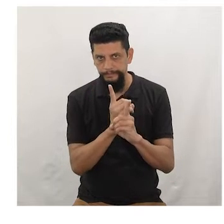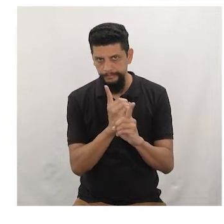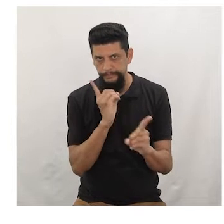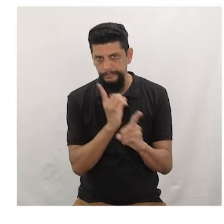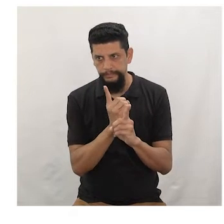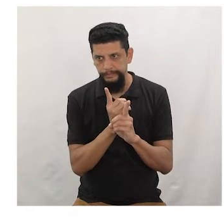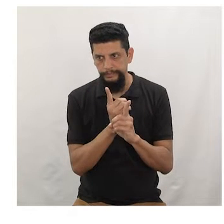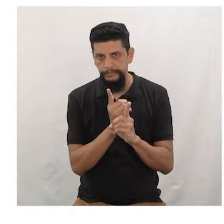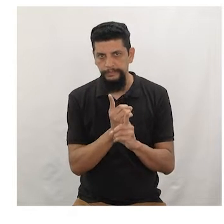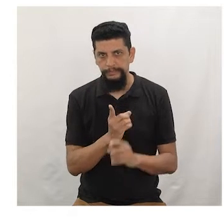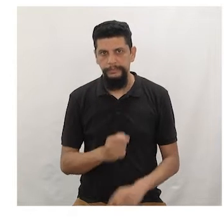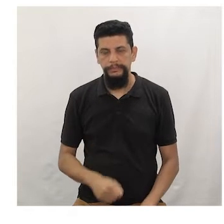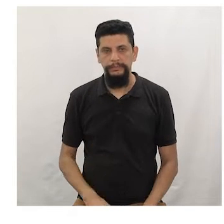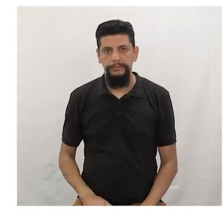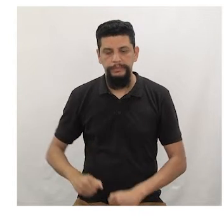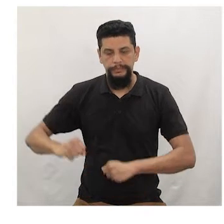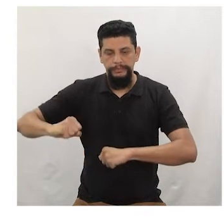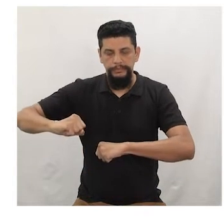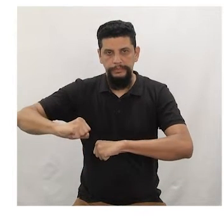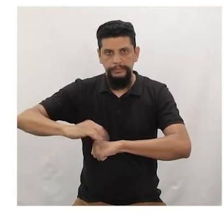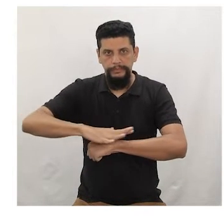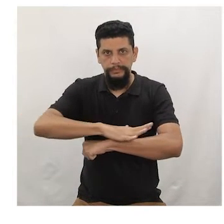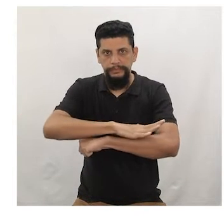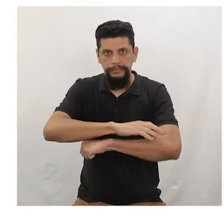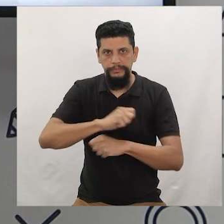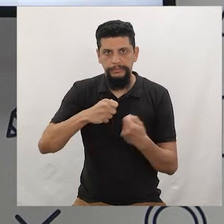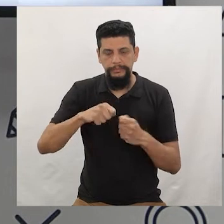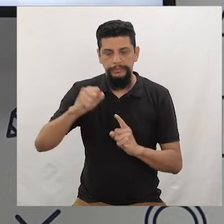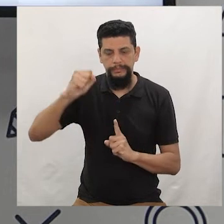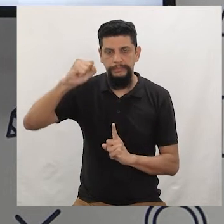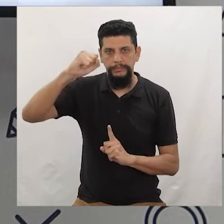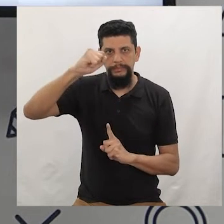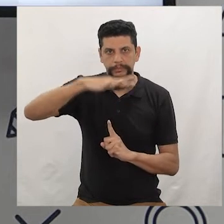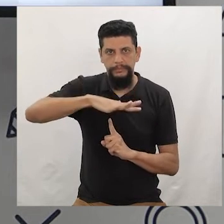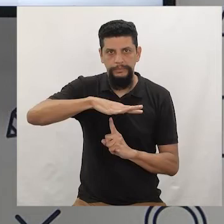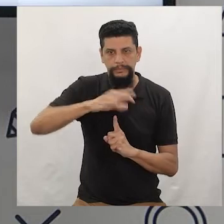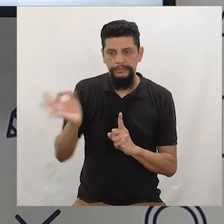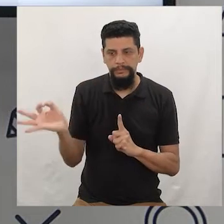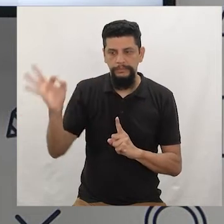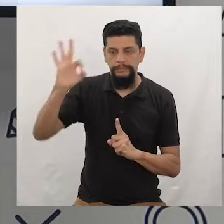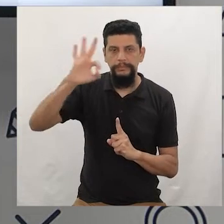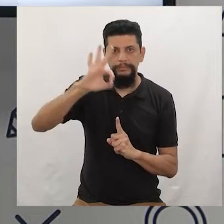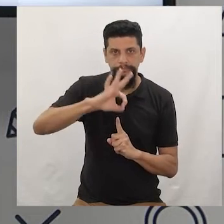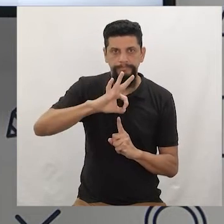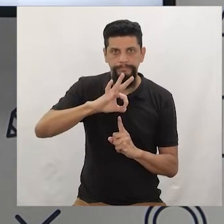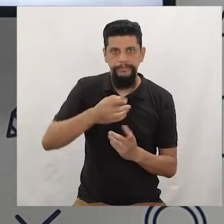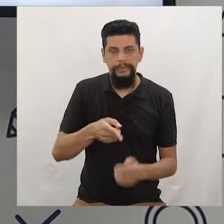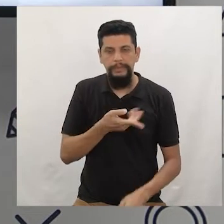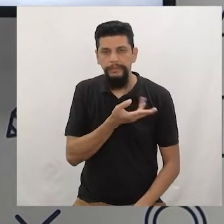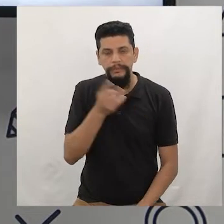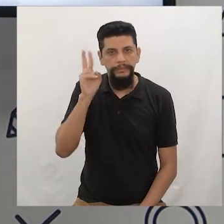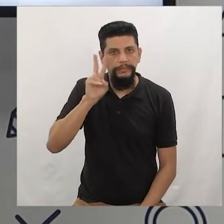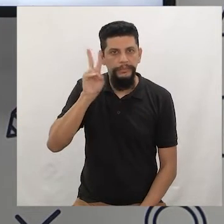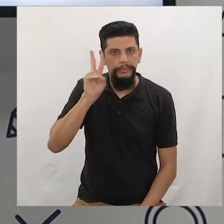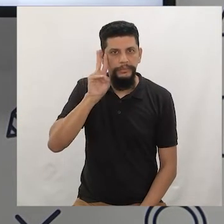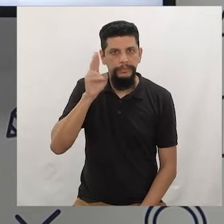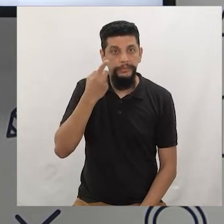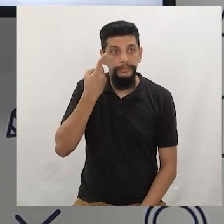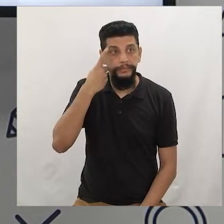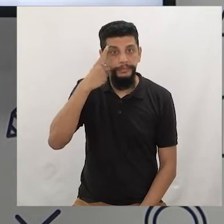Localizar. Para ter sombra, tem que ter a luz, tem que ter o sol. E isso lembra